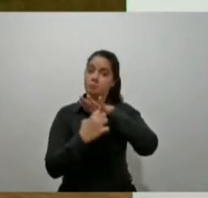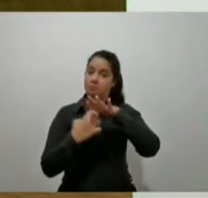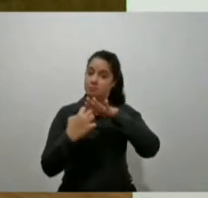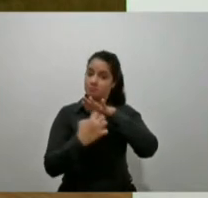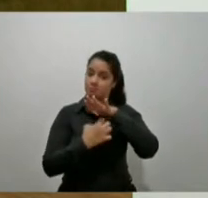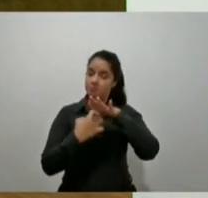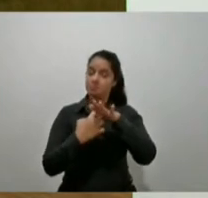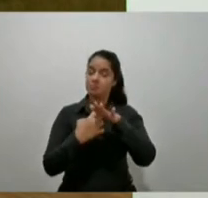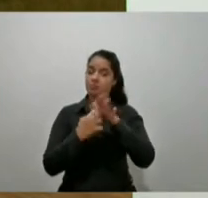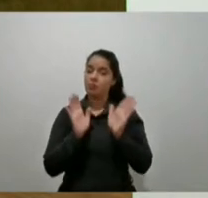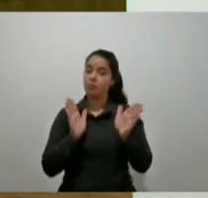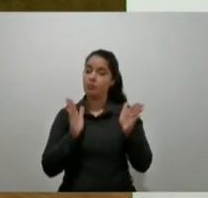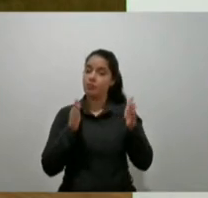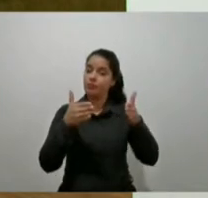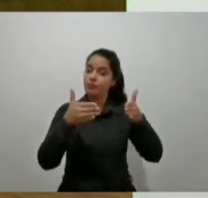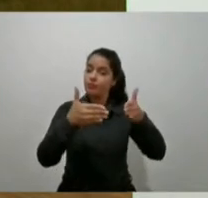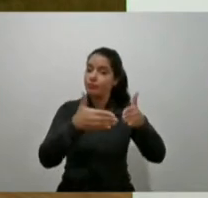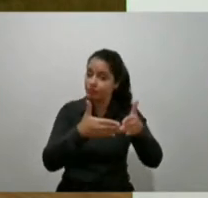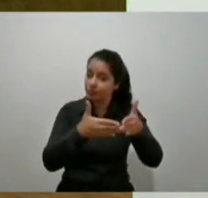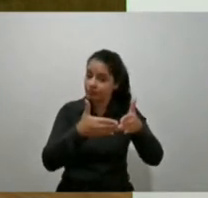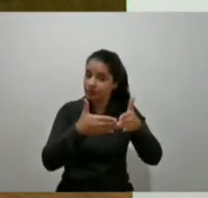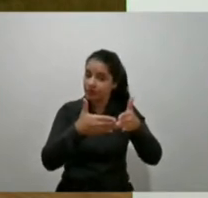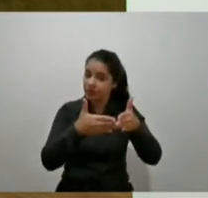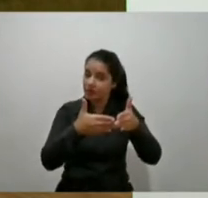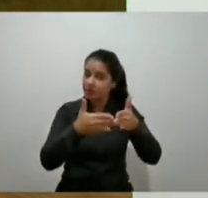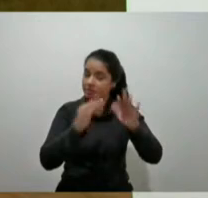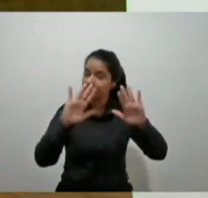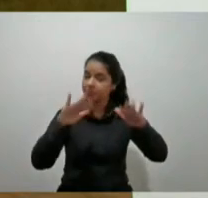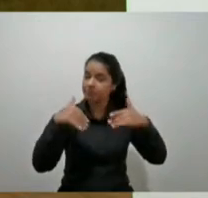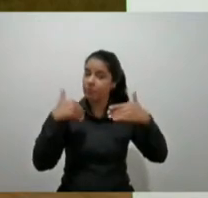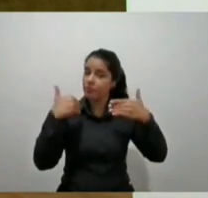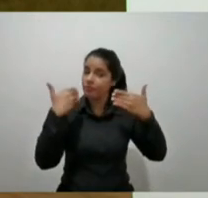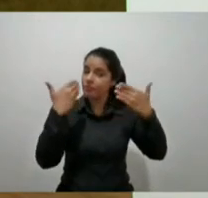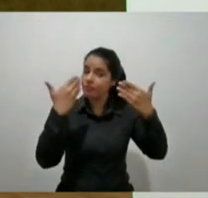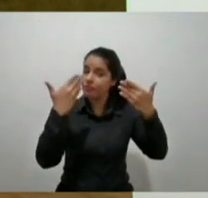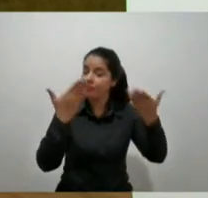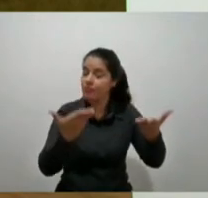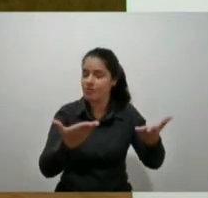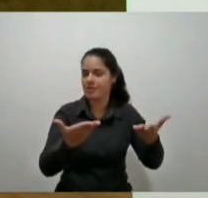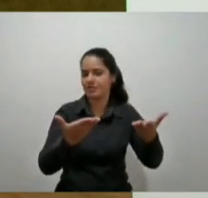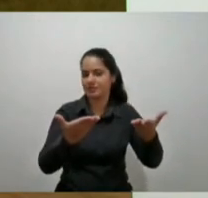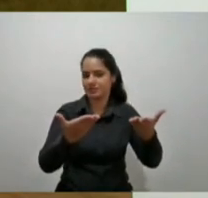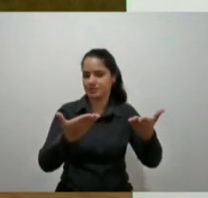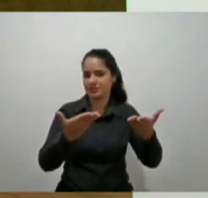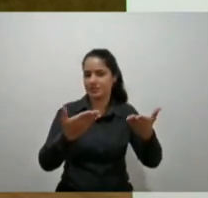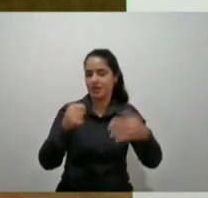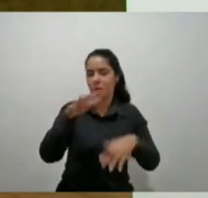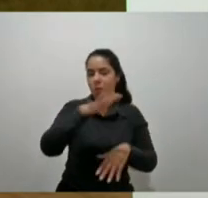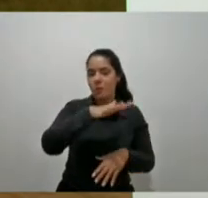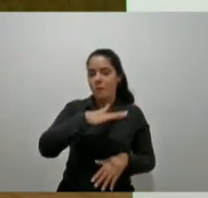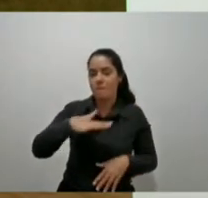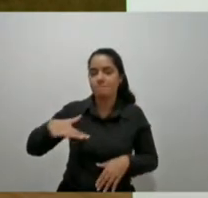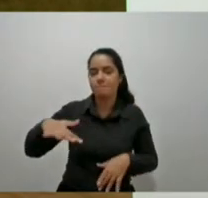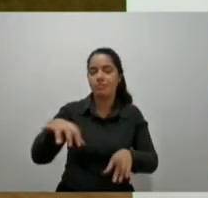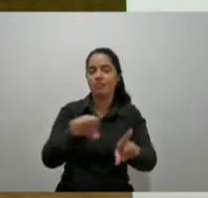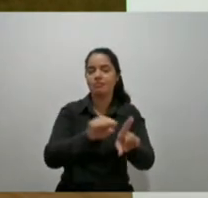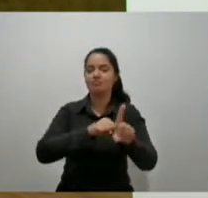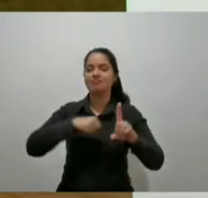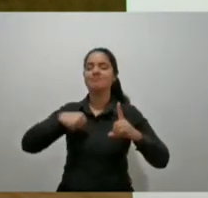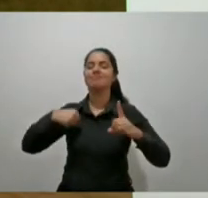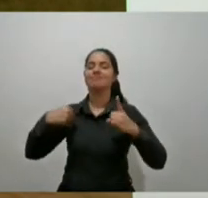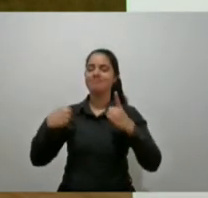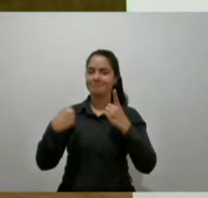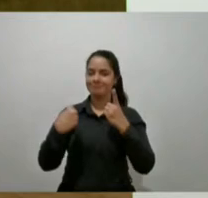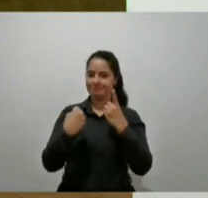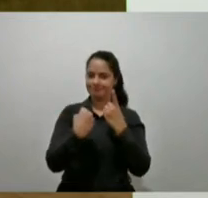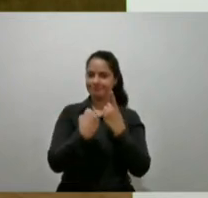sobre, um olhar para fora das empresas, né? Um olhar para o ambiente em que a gente atua, para a sociedade de uma maneira geral,